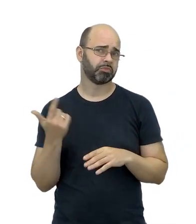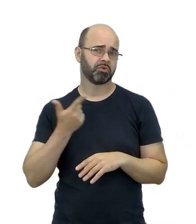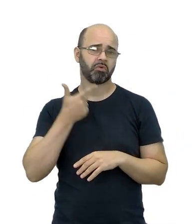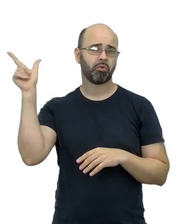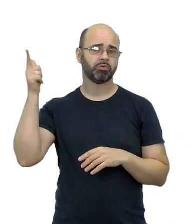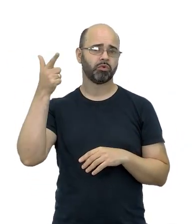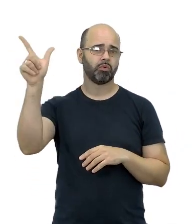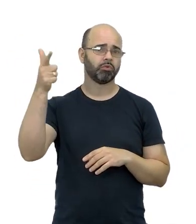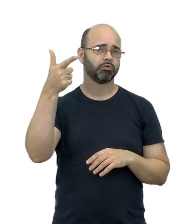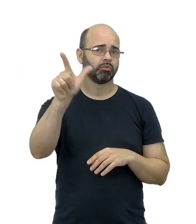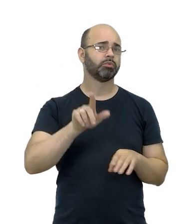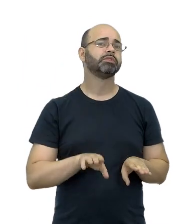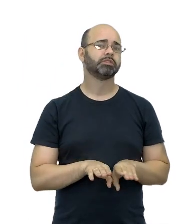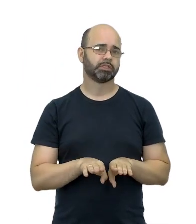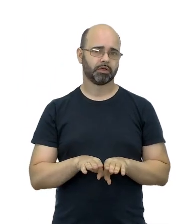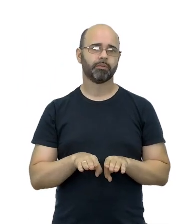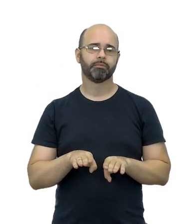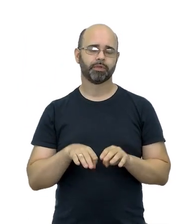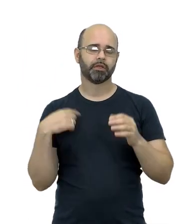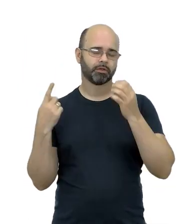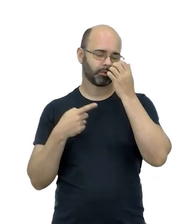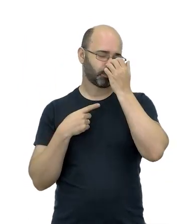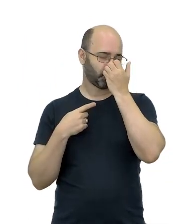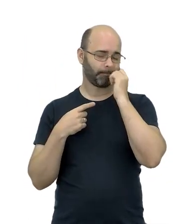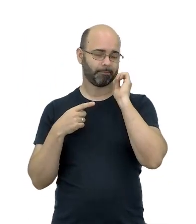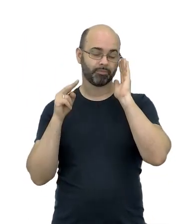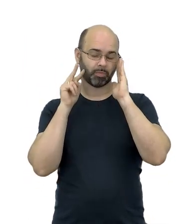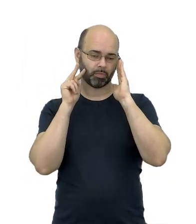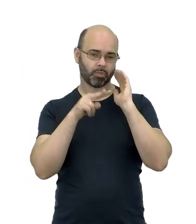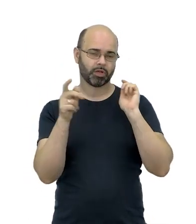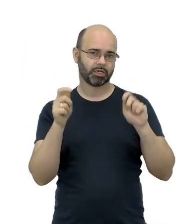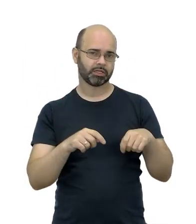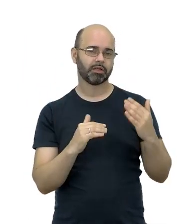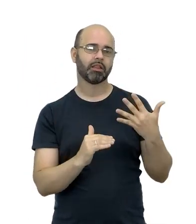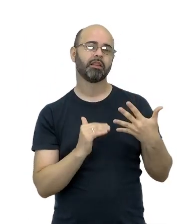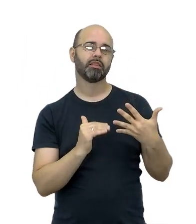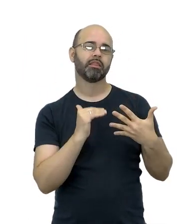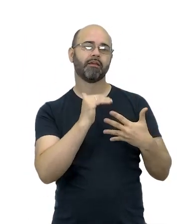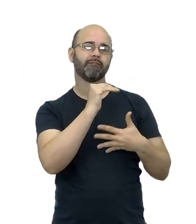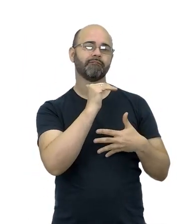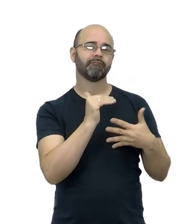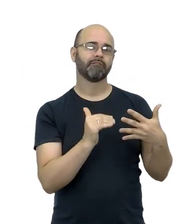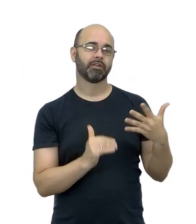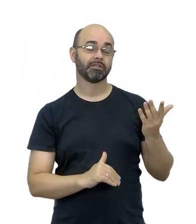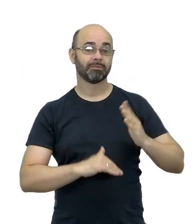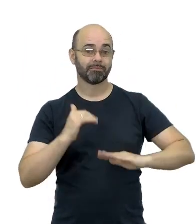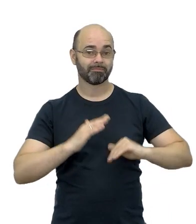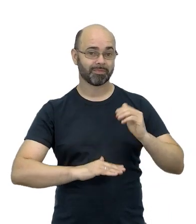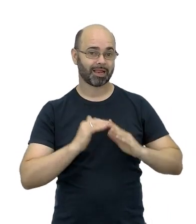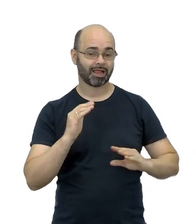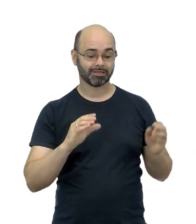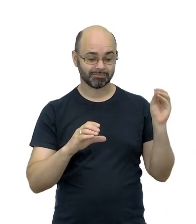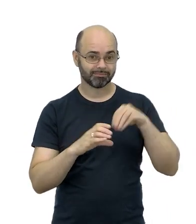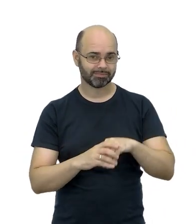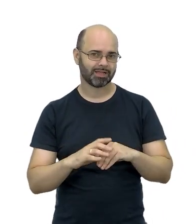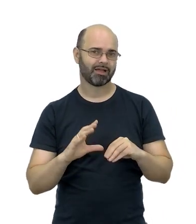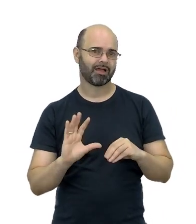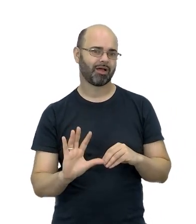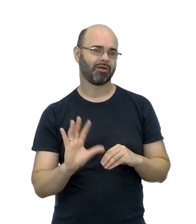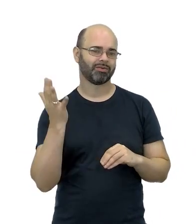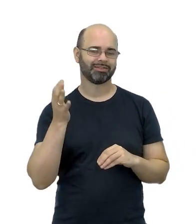outras também. Essa coisa de nós podermos olhar os níveis e olhar como isso acontece na prática. Né? Não